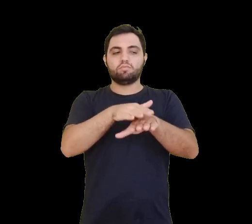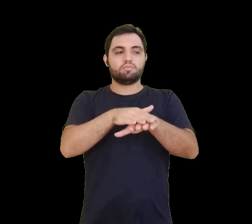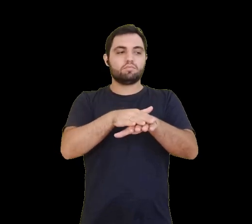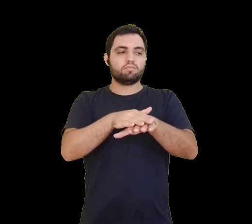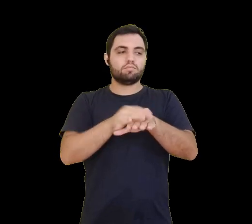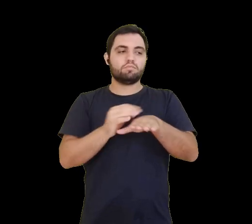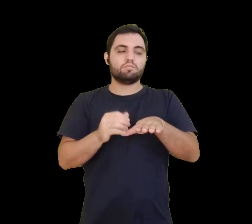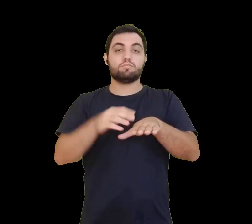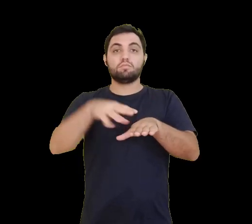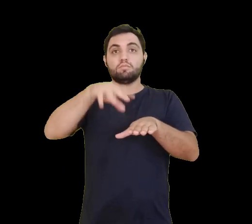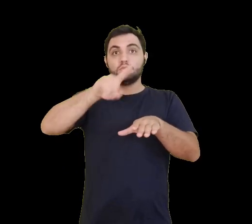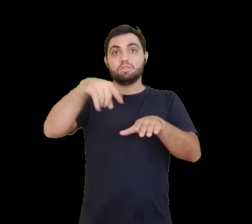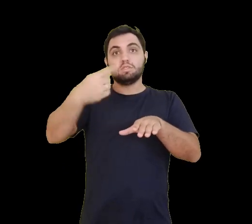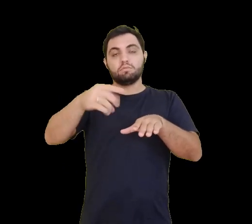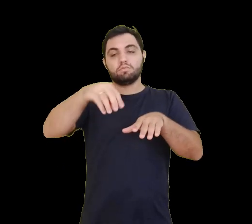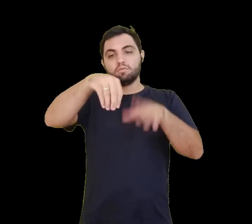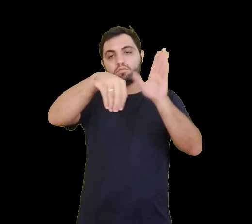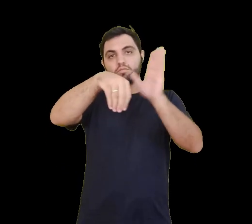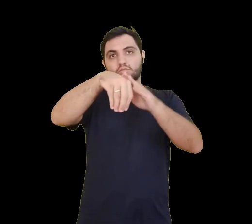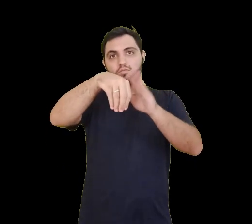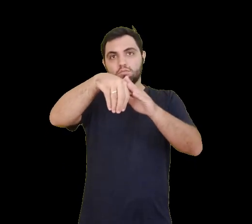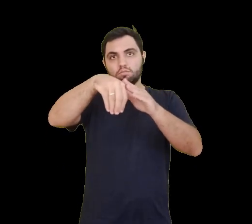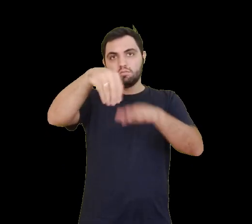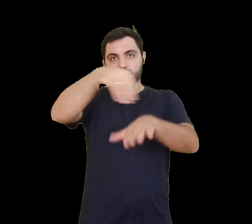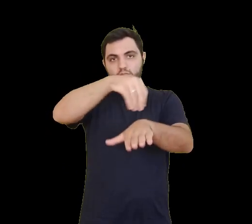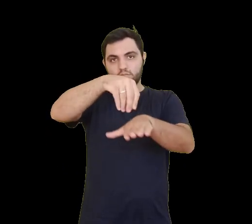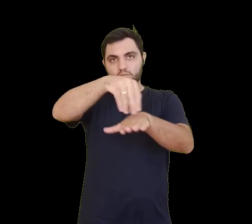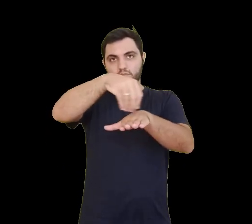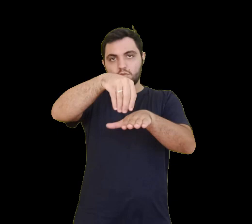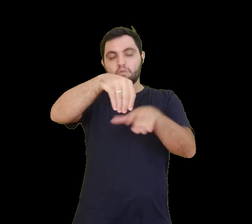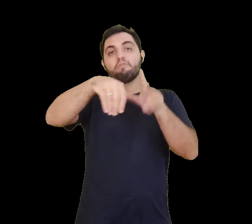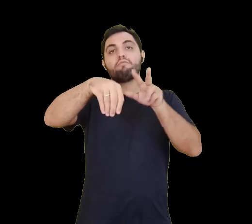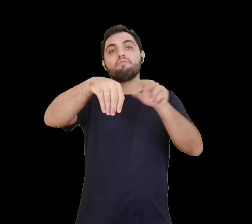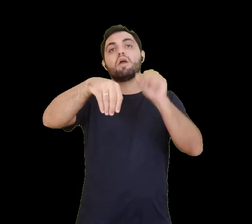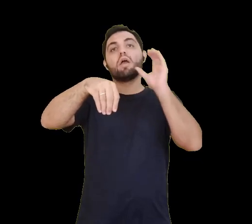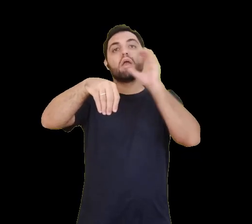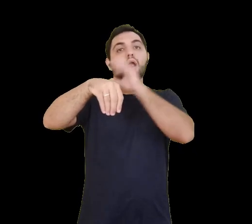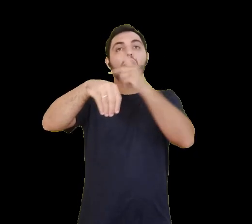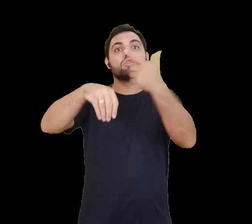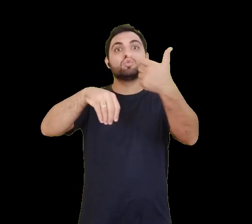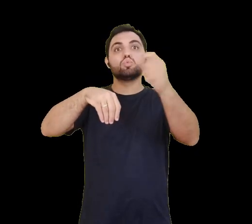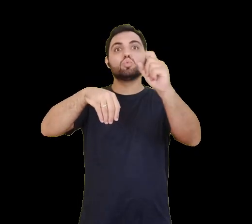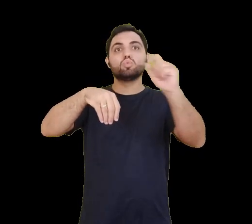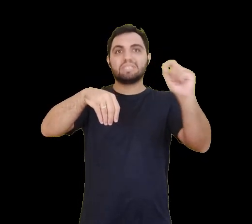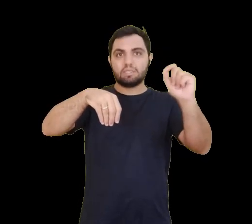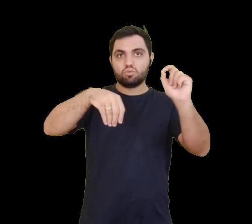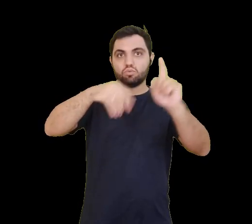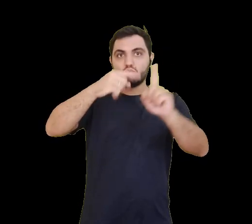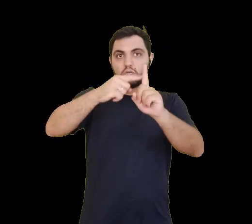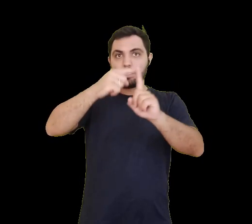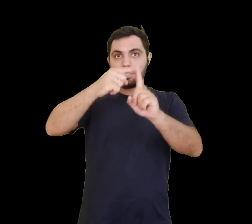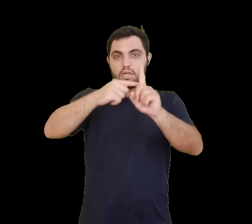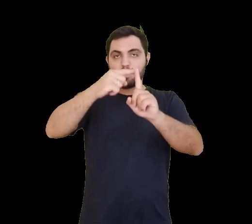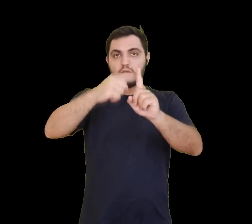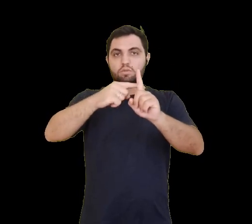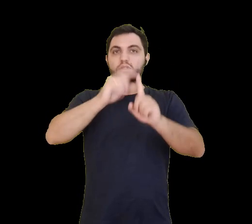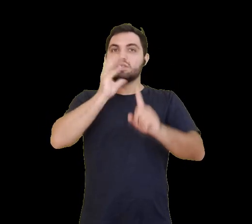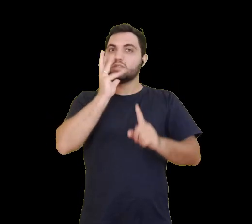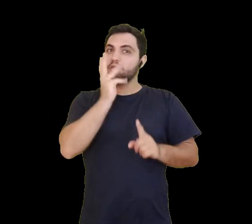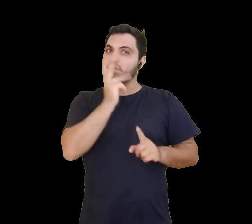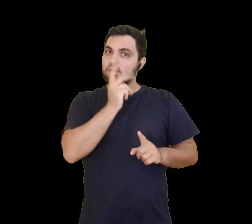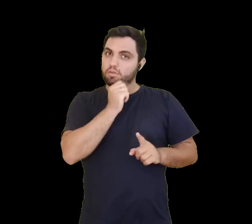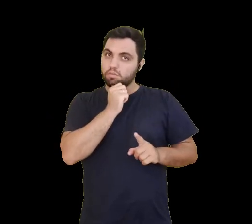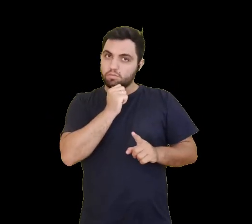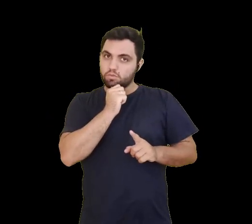baixo, a parte de cima, ou seja, a cabeça, ela vai ser aquecida até 200 graus. Esse é um processo que demora um pouquinho, então eu vou